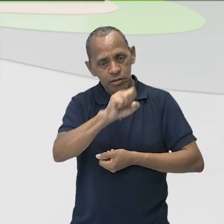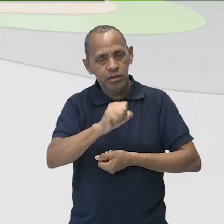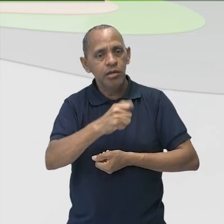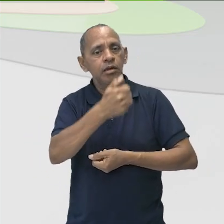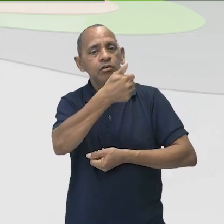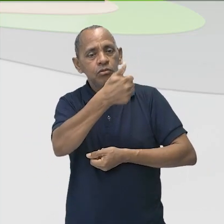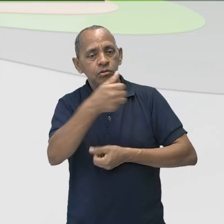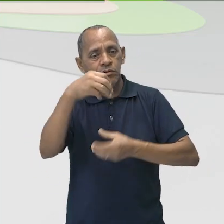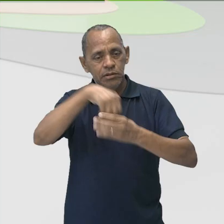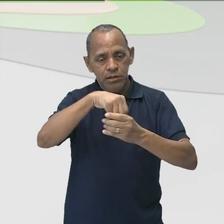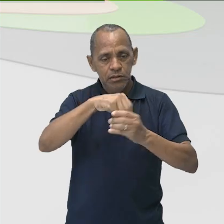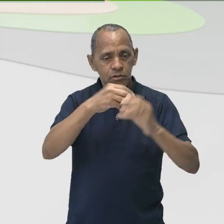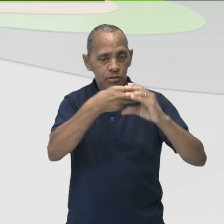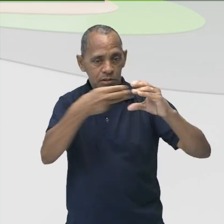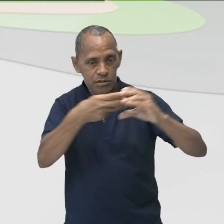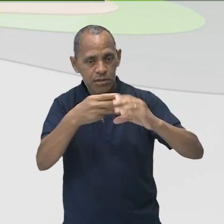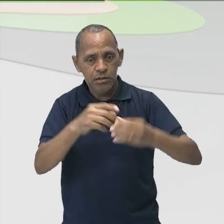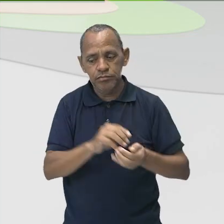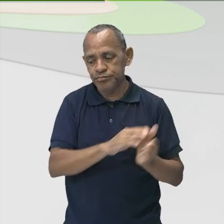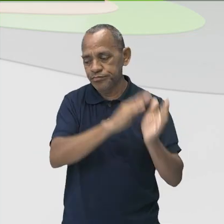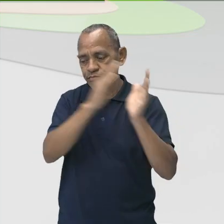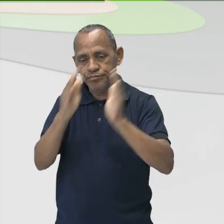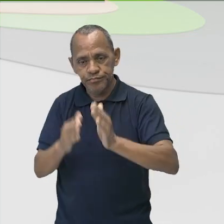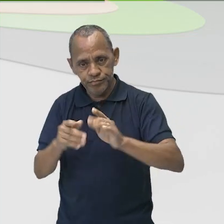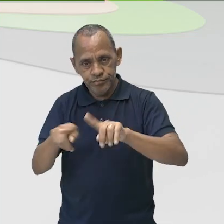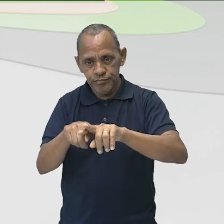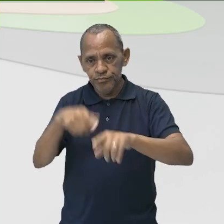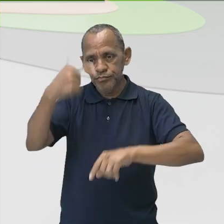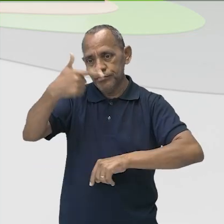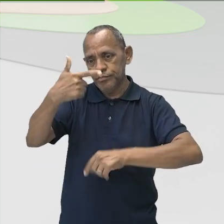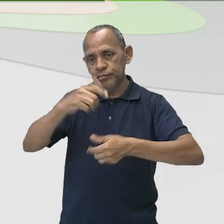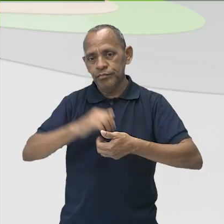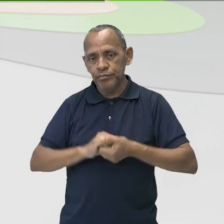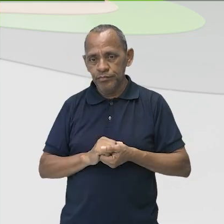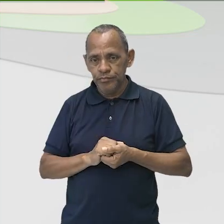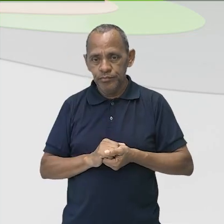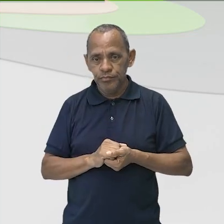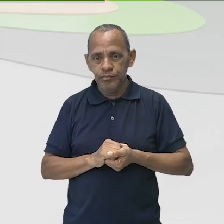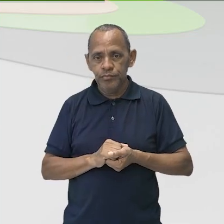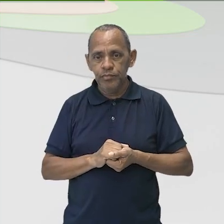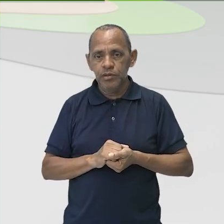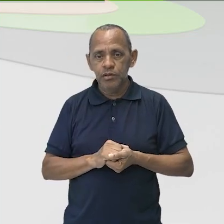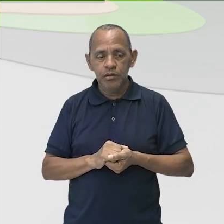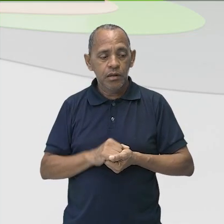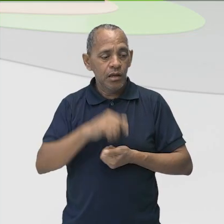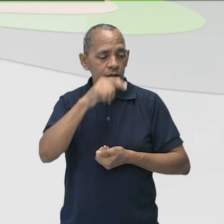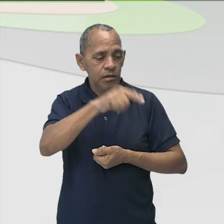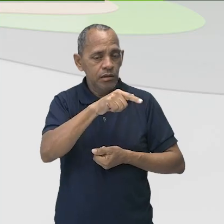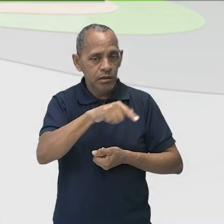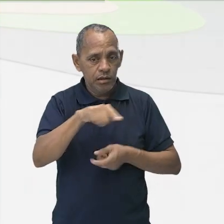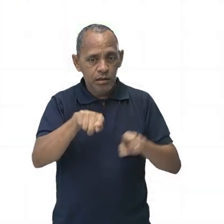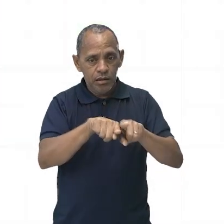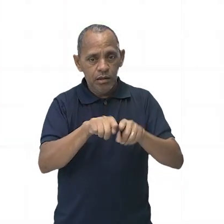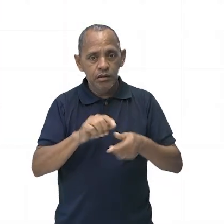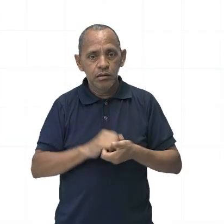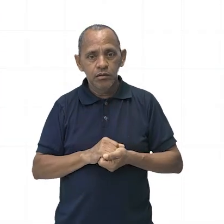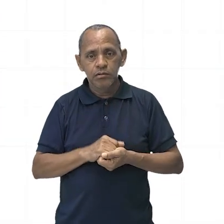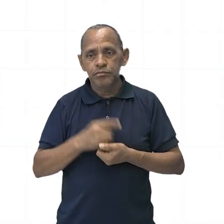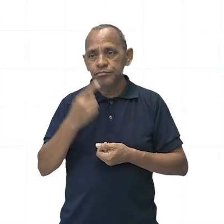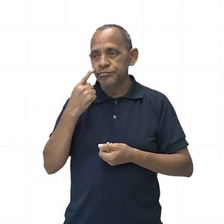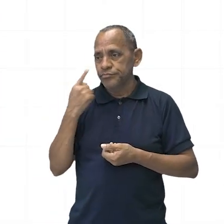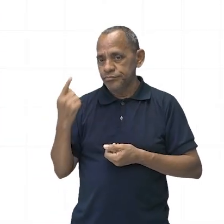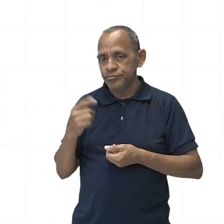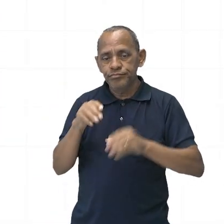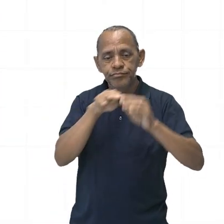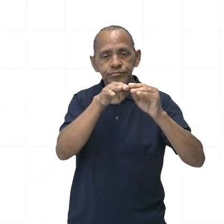meiose 1 e a célula está pronta para a próxima fase, que é a metáfase 1. Vejam só. Então, na metáfase